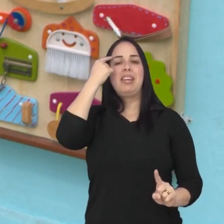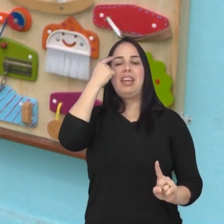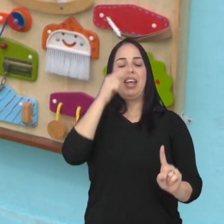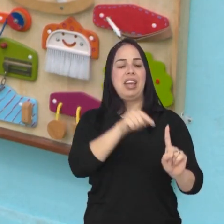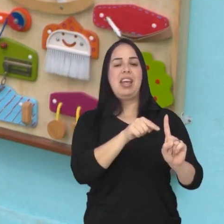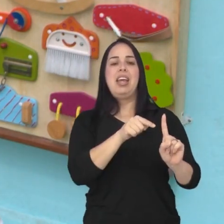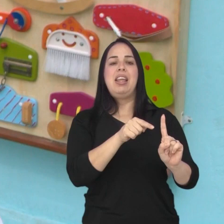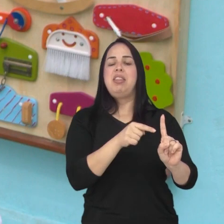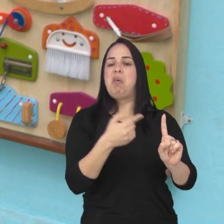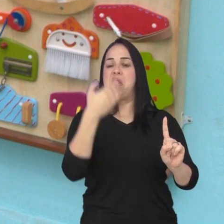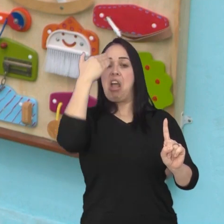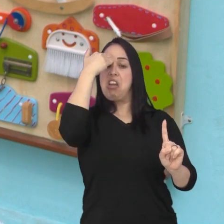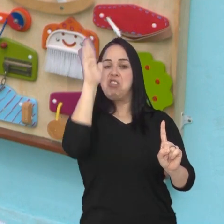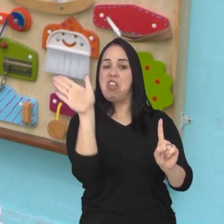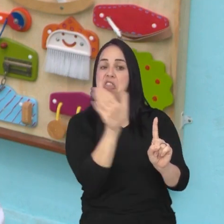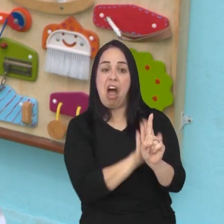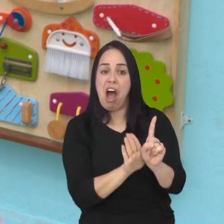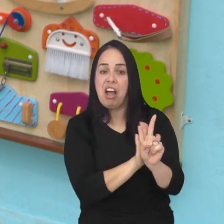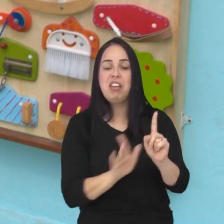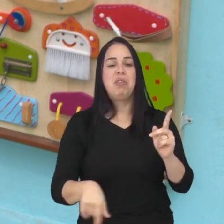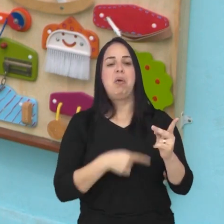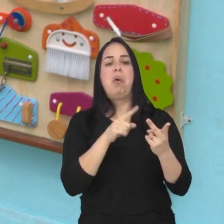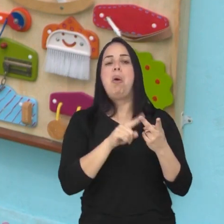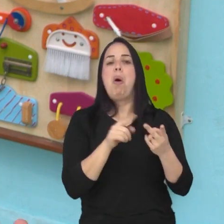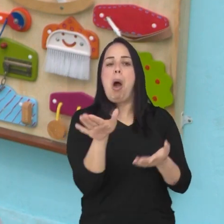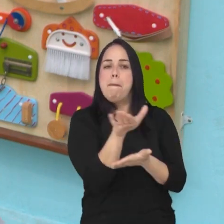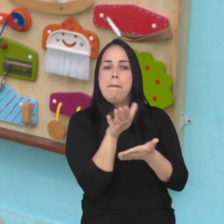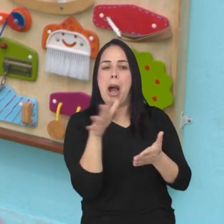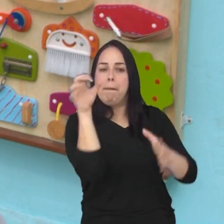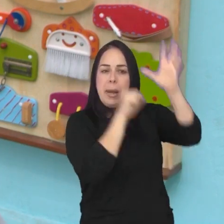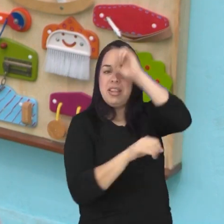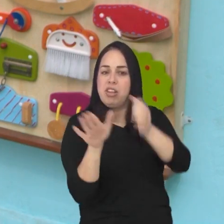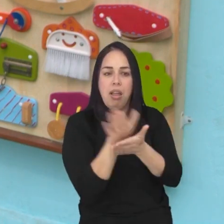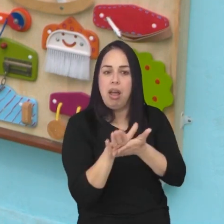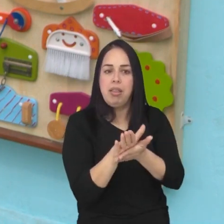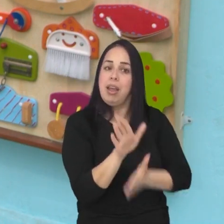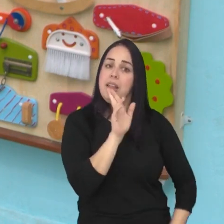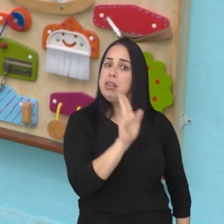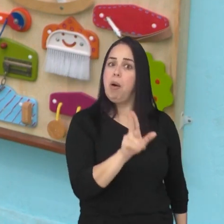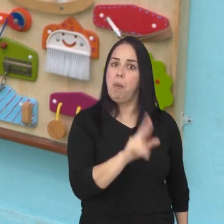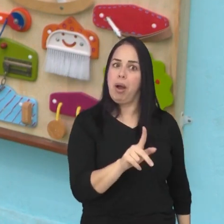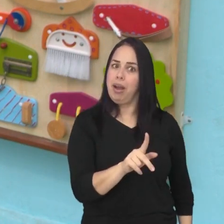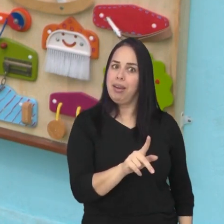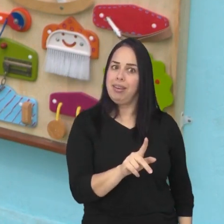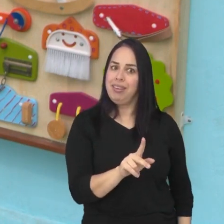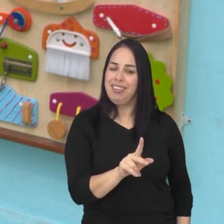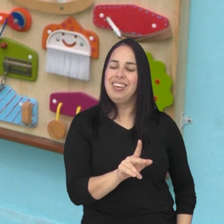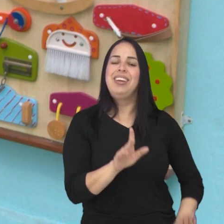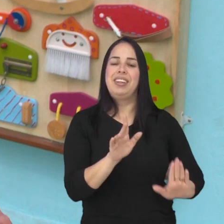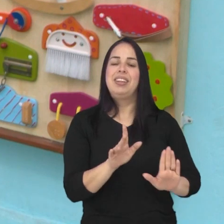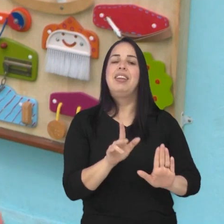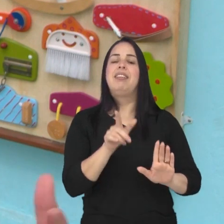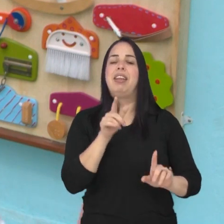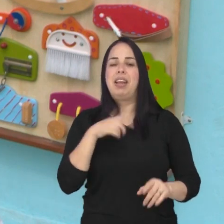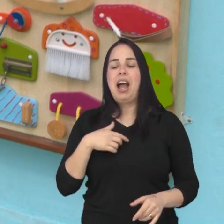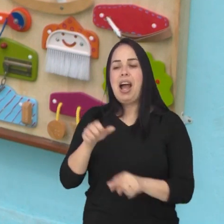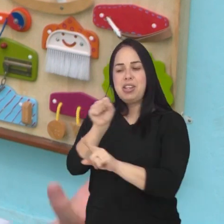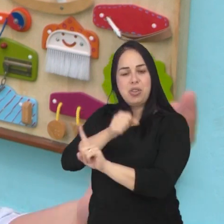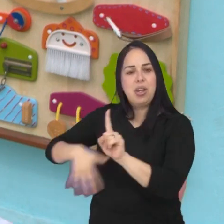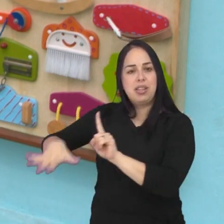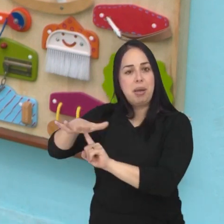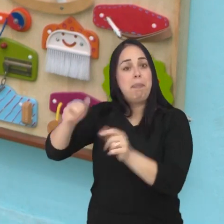te entende, que o autista não aprende, e na verdade isso não é a realidade. Exige